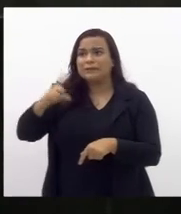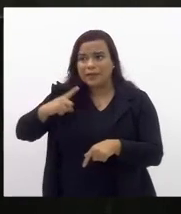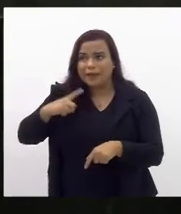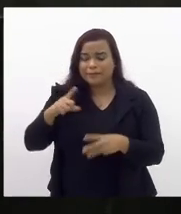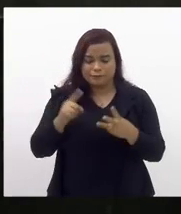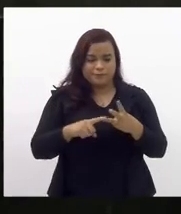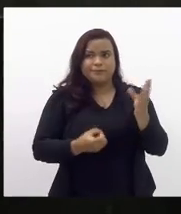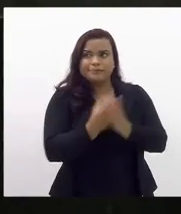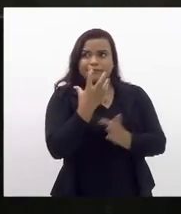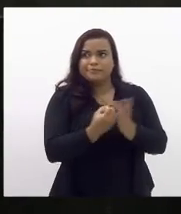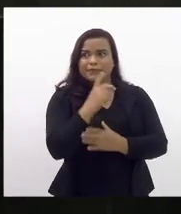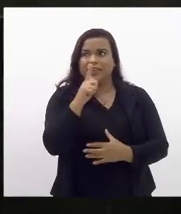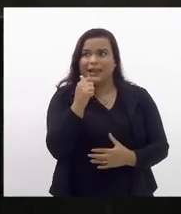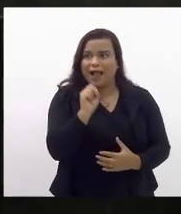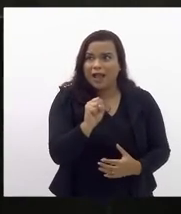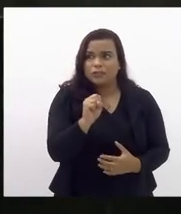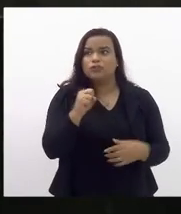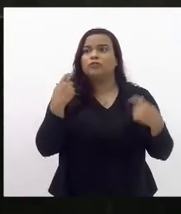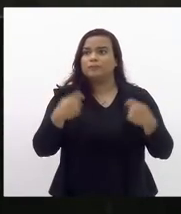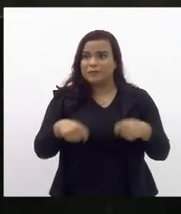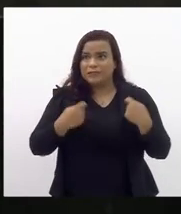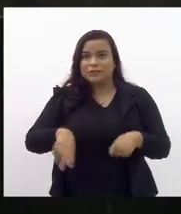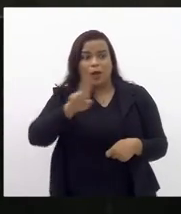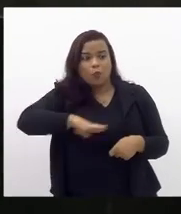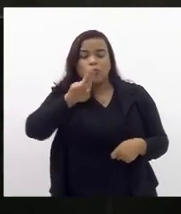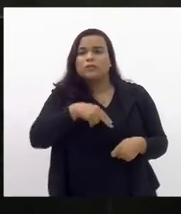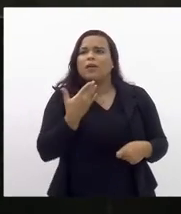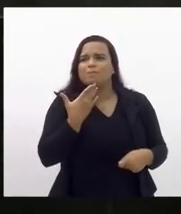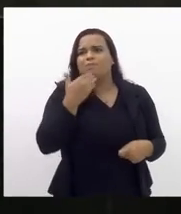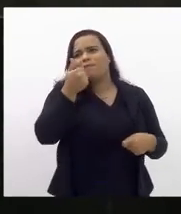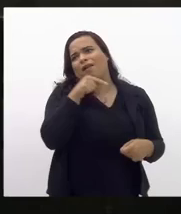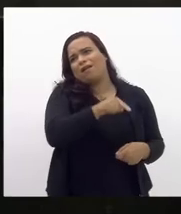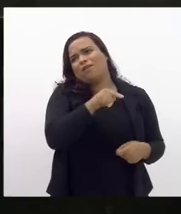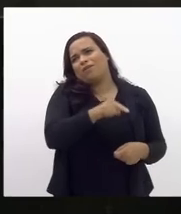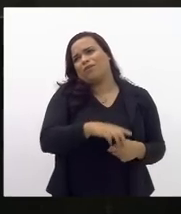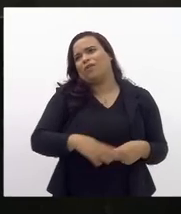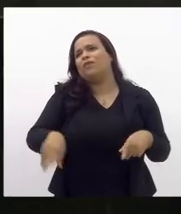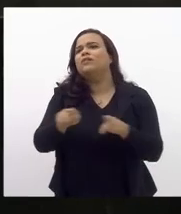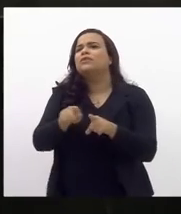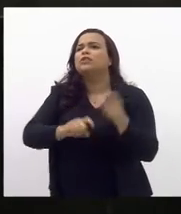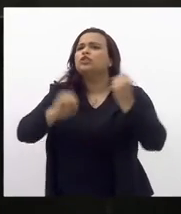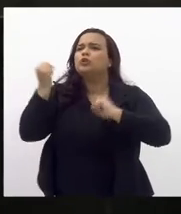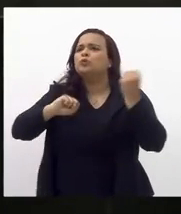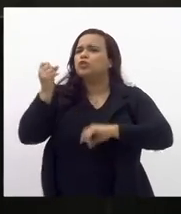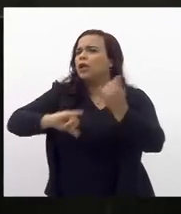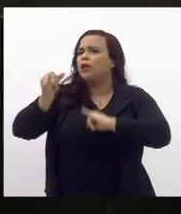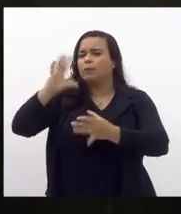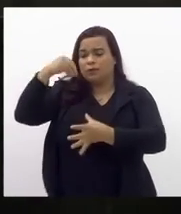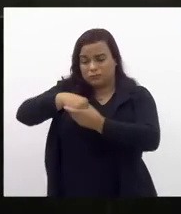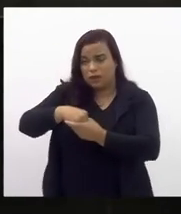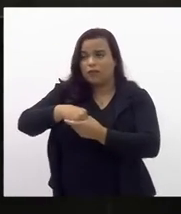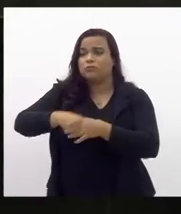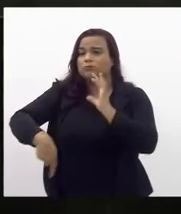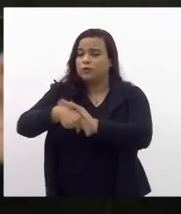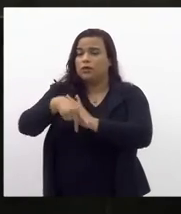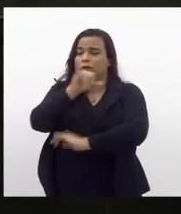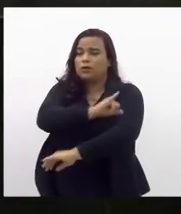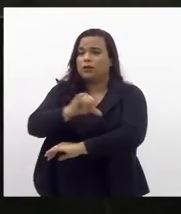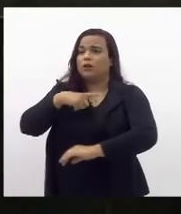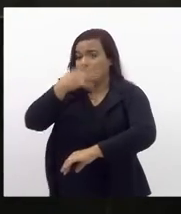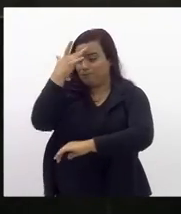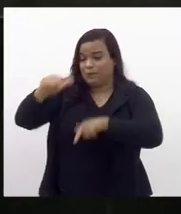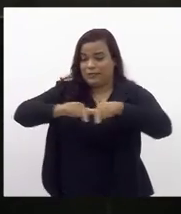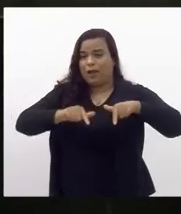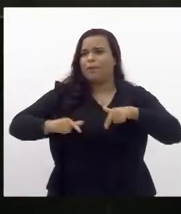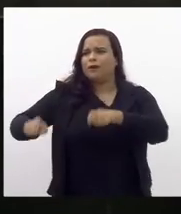uma produção de gás que precisa ser melhor aproveitada, de gás natural, nós temos indústria química instalada no Rio de Janeiro, nós temos trabalhadores